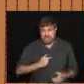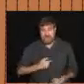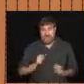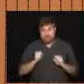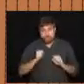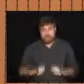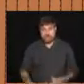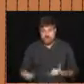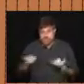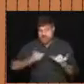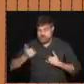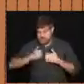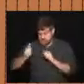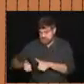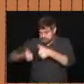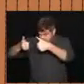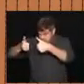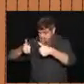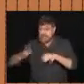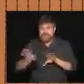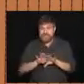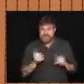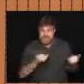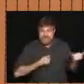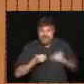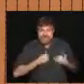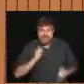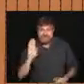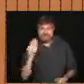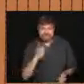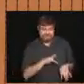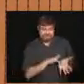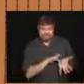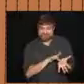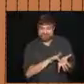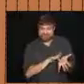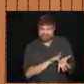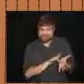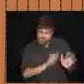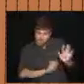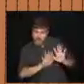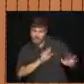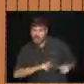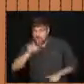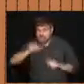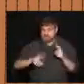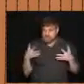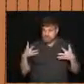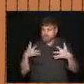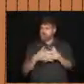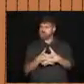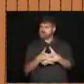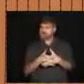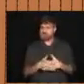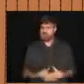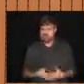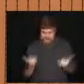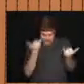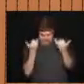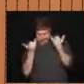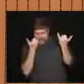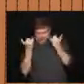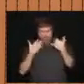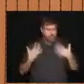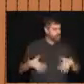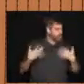favorável, desinformação não é coisa boa, só confunde a cabeça das pessoas. E eu acho que